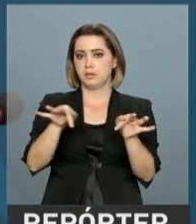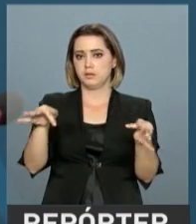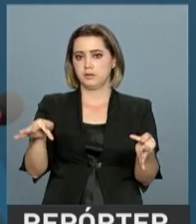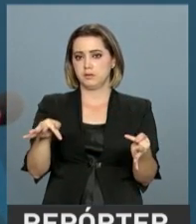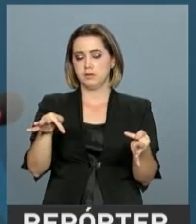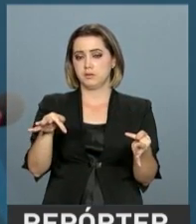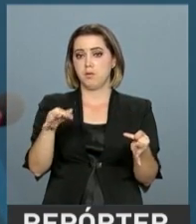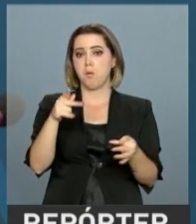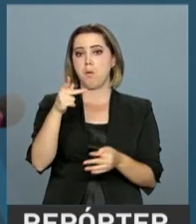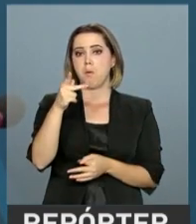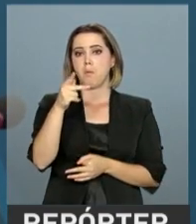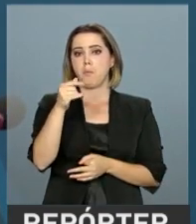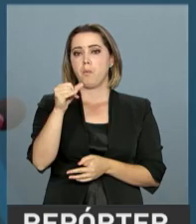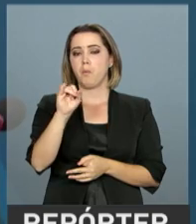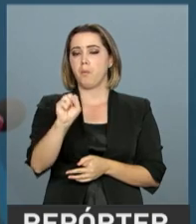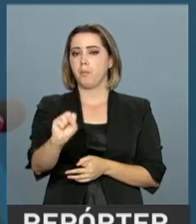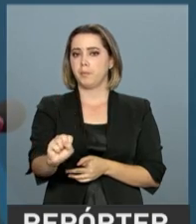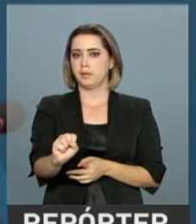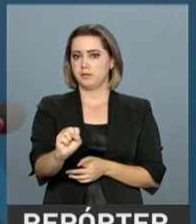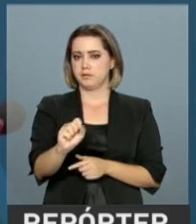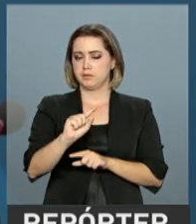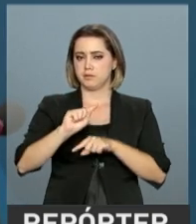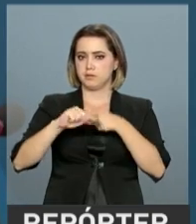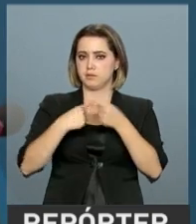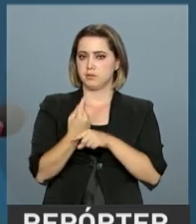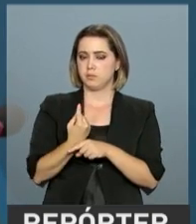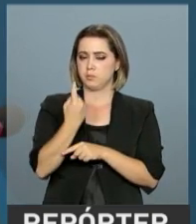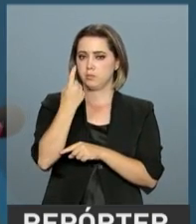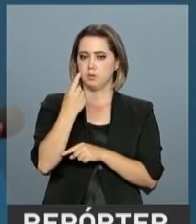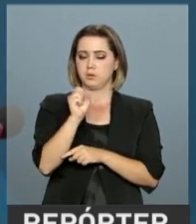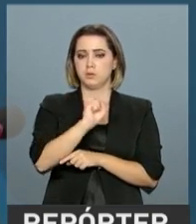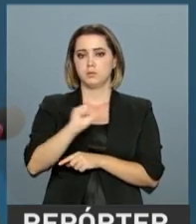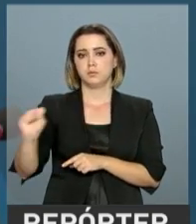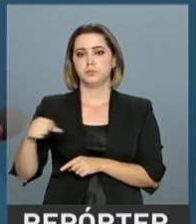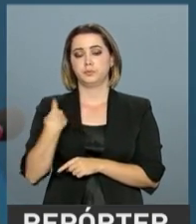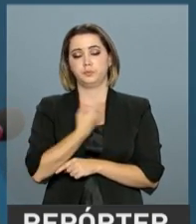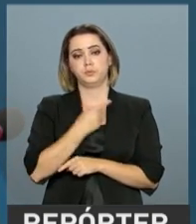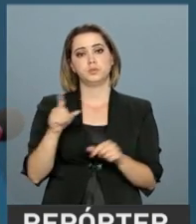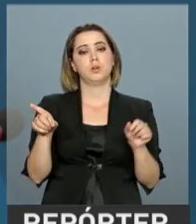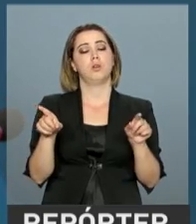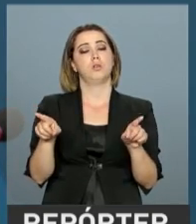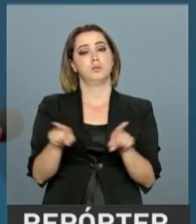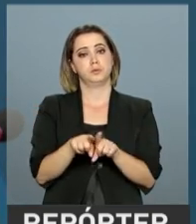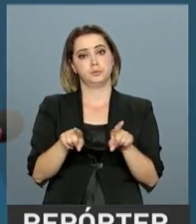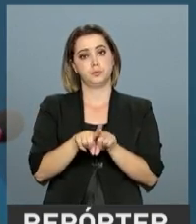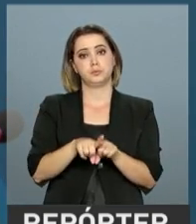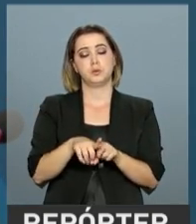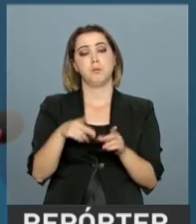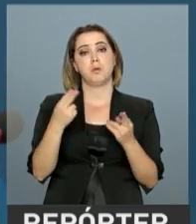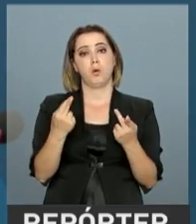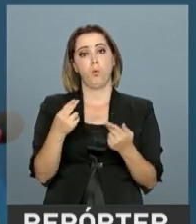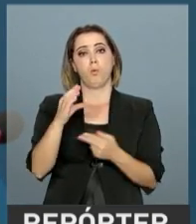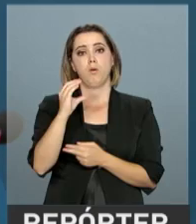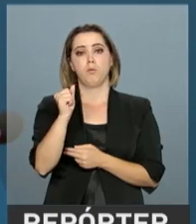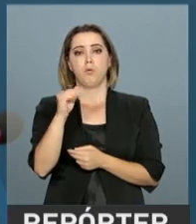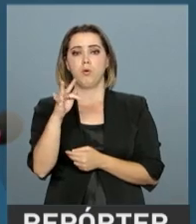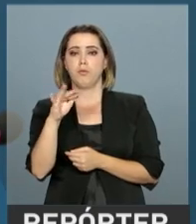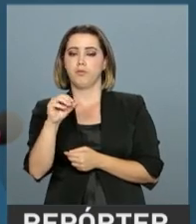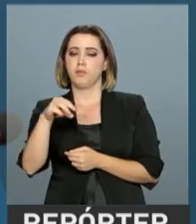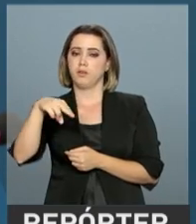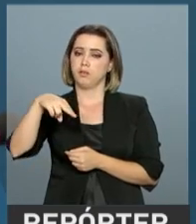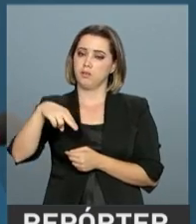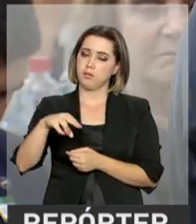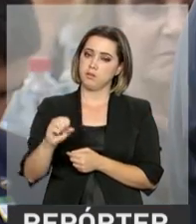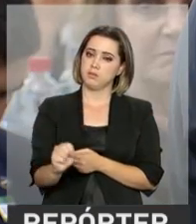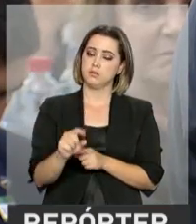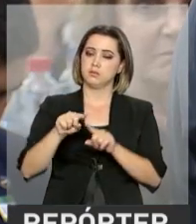do PIS e até o fim do primeiro semestre Nós faremos o mesmo com relação CS noo semestre vamos liar